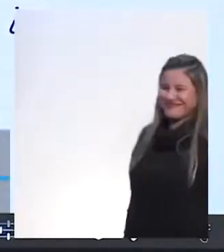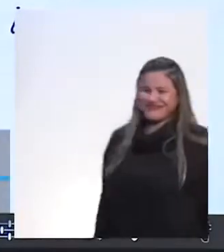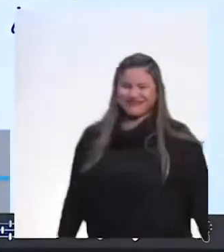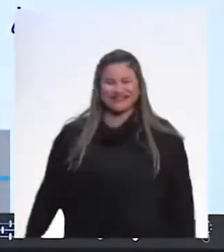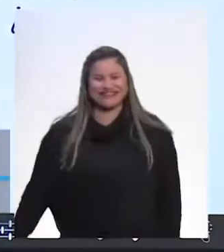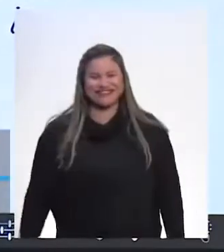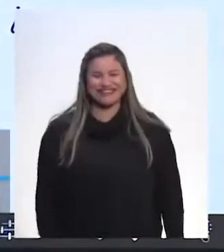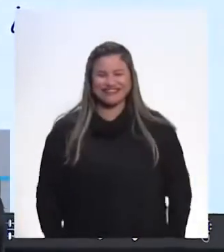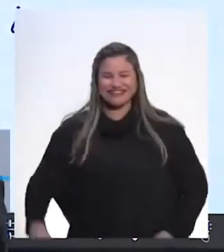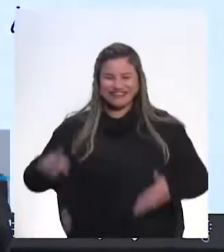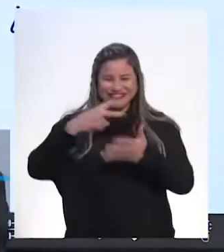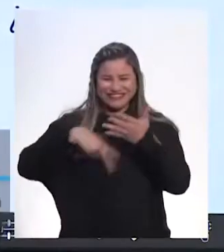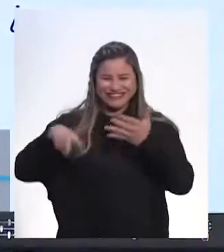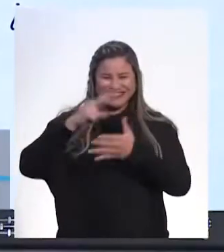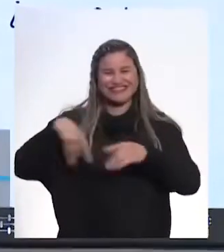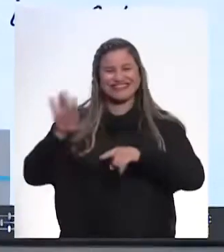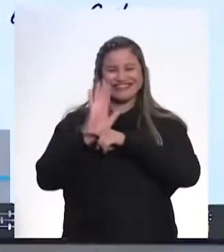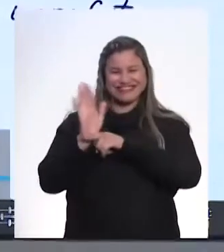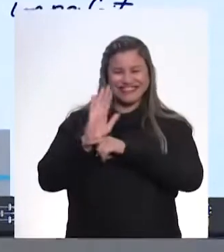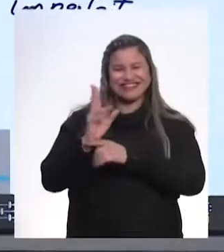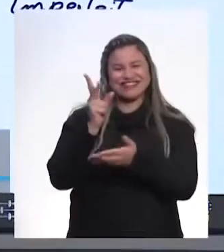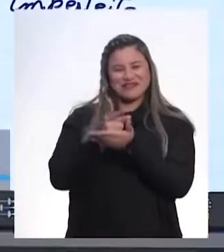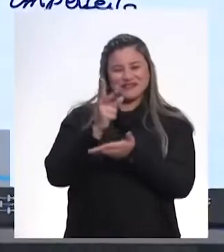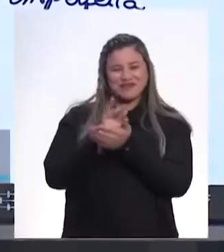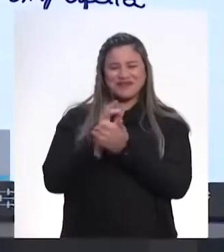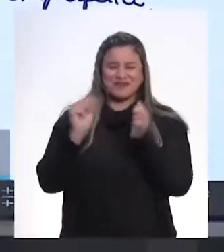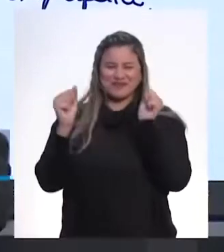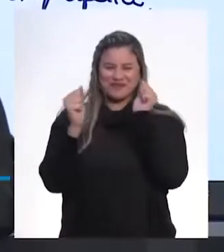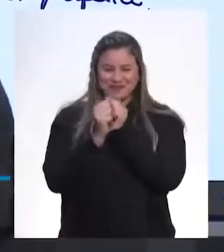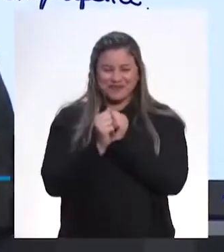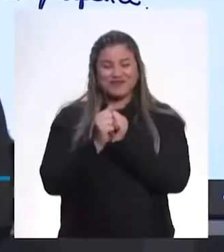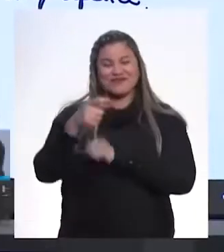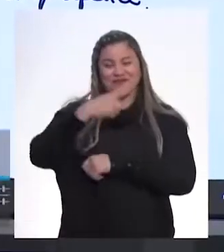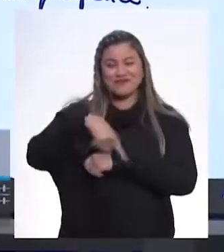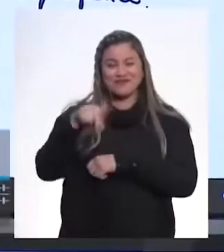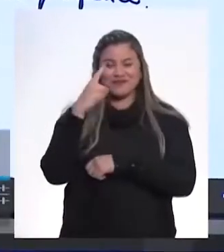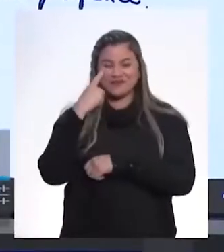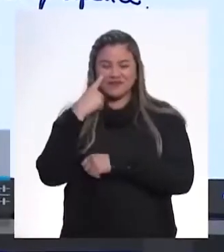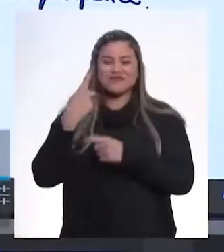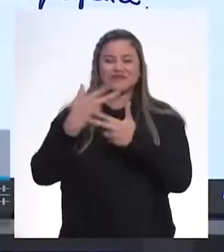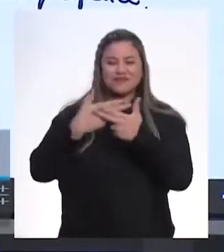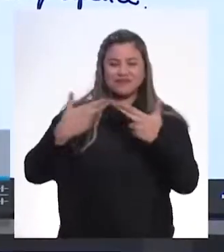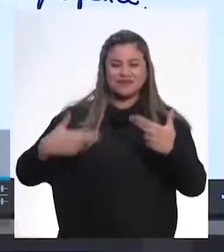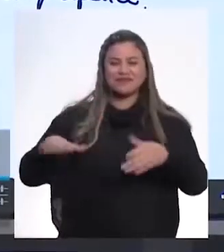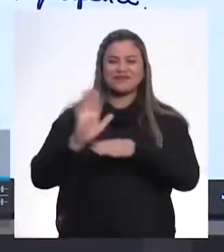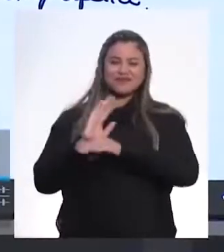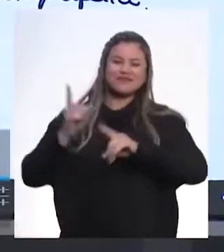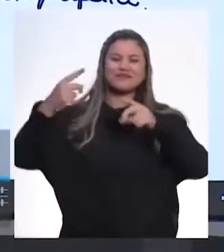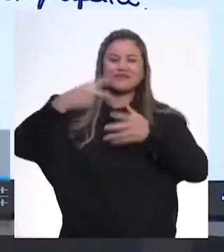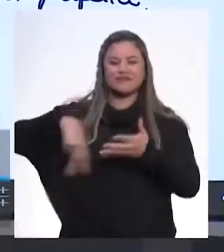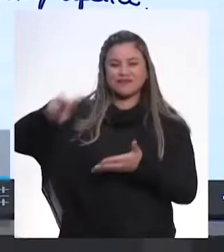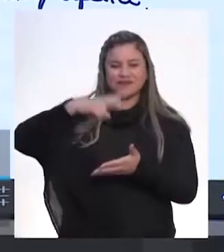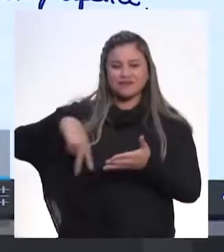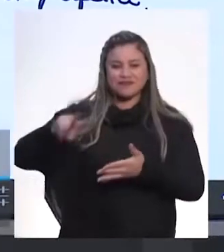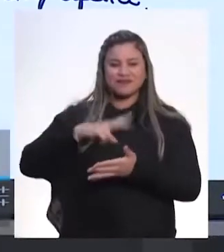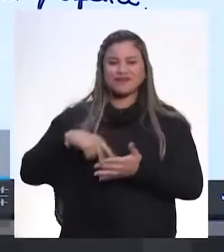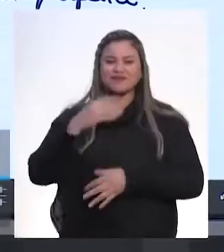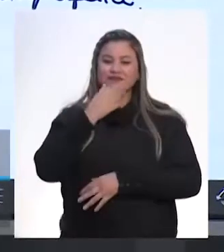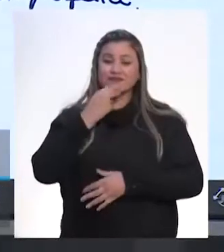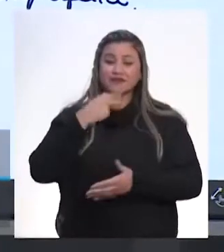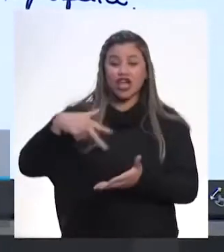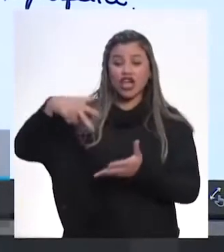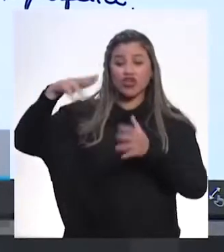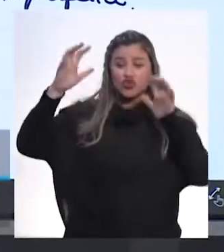bem juntinhos, né? Desde o comecinho lá, nós sempre vimos aí vários musicais, né? Como vocês citaram, ó, Gene Kelly Dançando na Chuva,